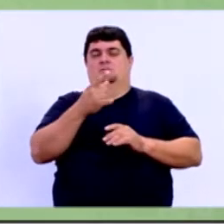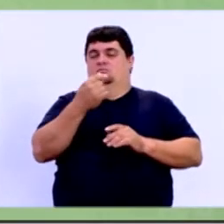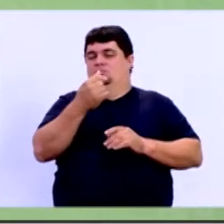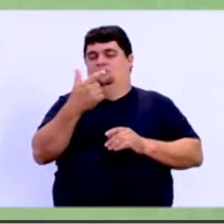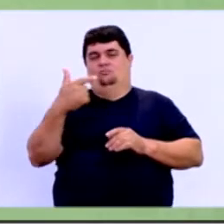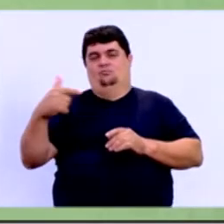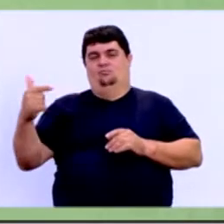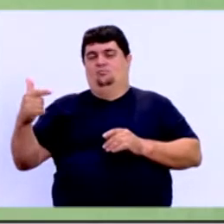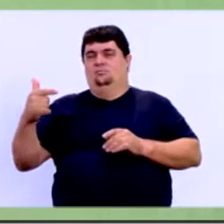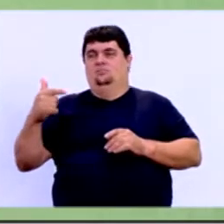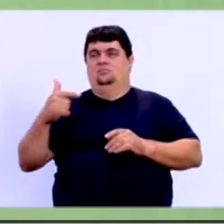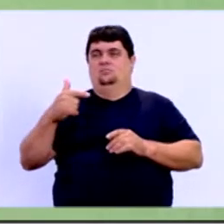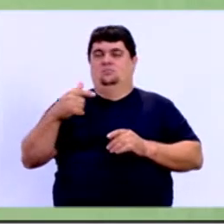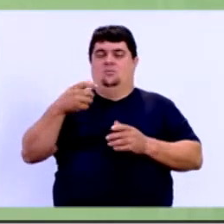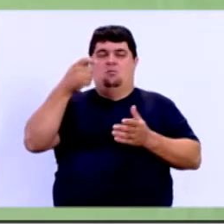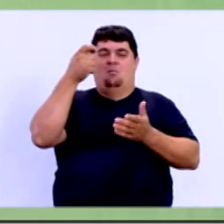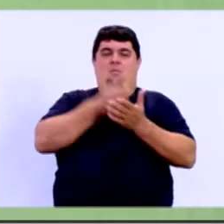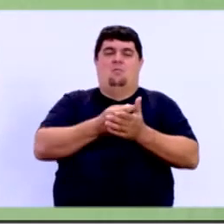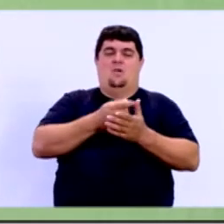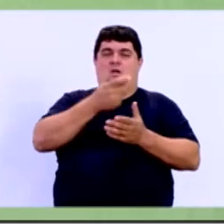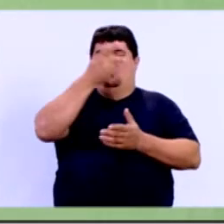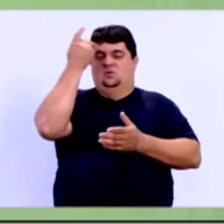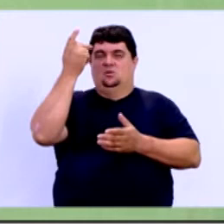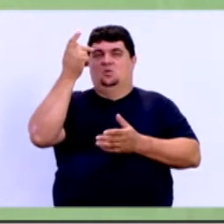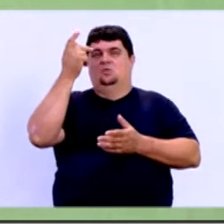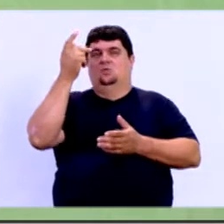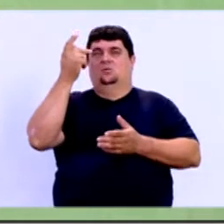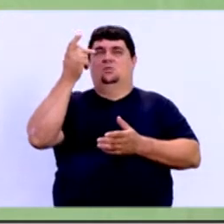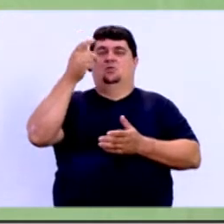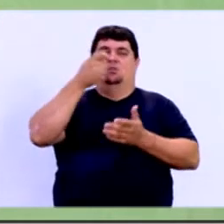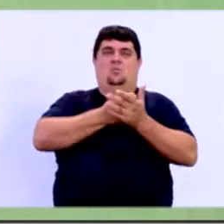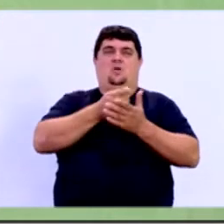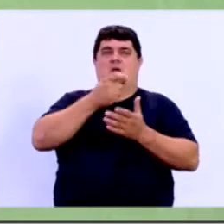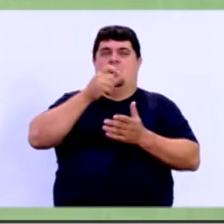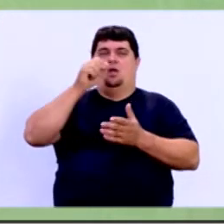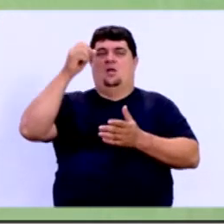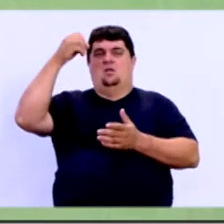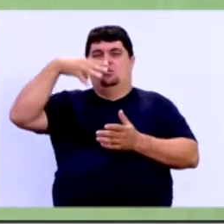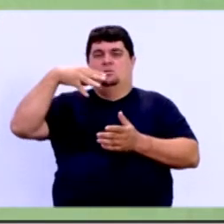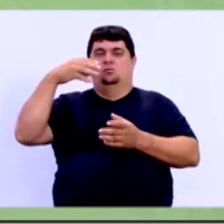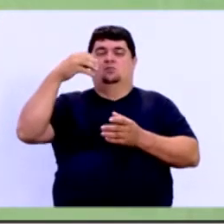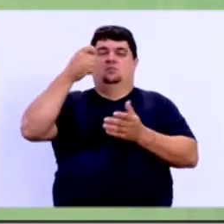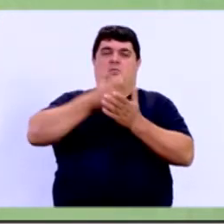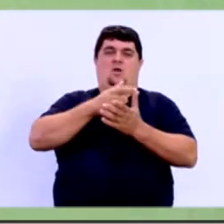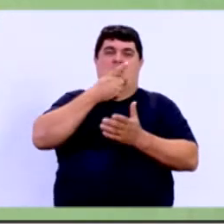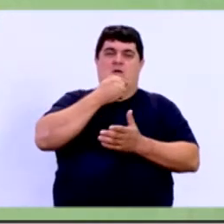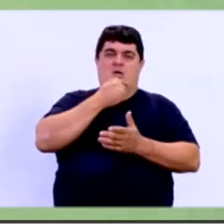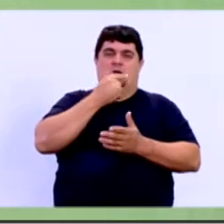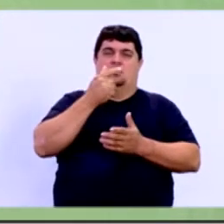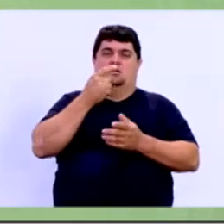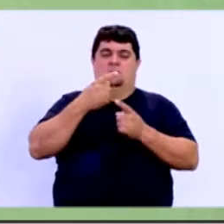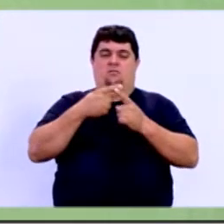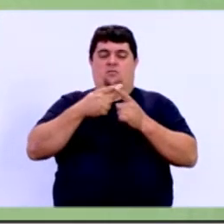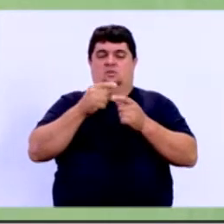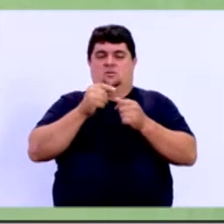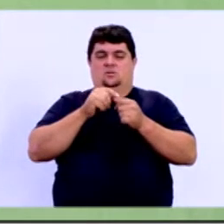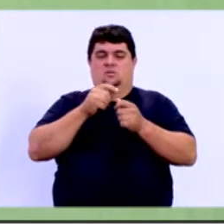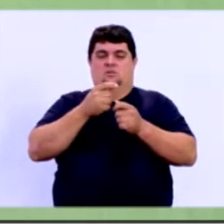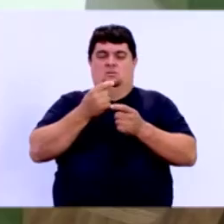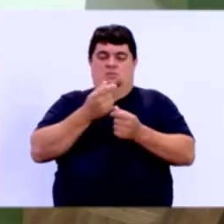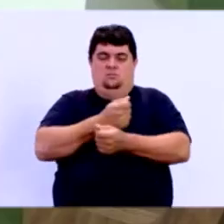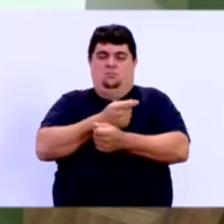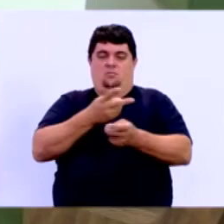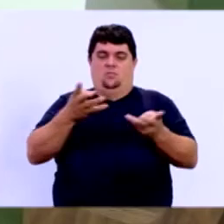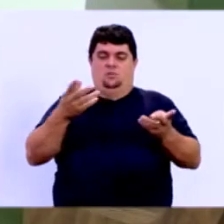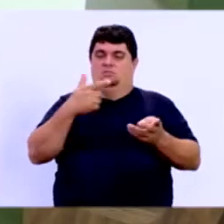dinheiro, de repente, para pagar colaborador, para pagar luz, para pagar água, para fazer investimentos dentro do teu